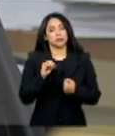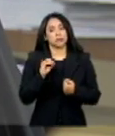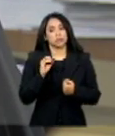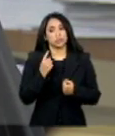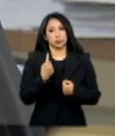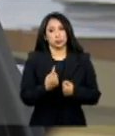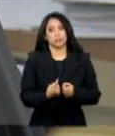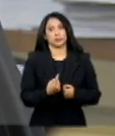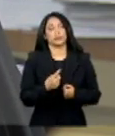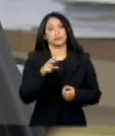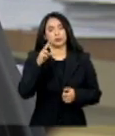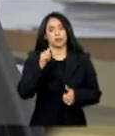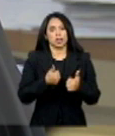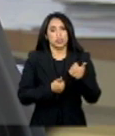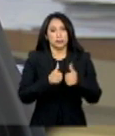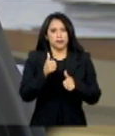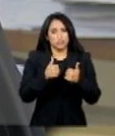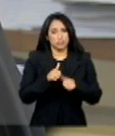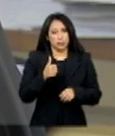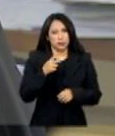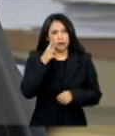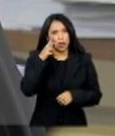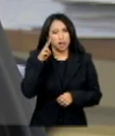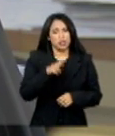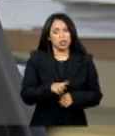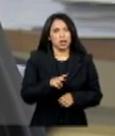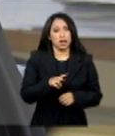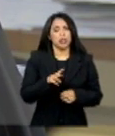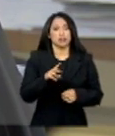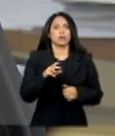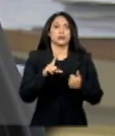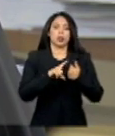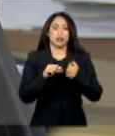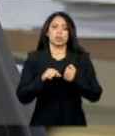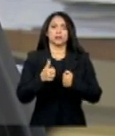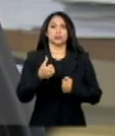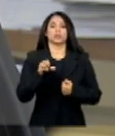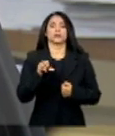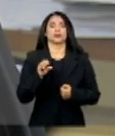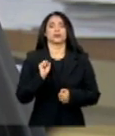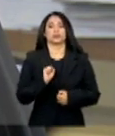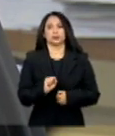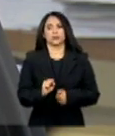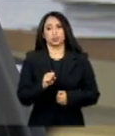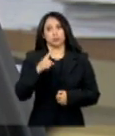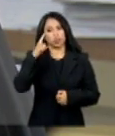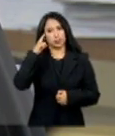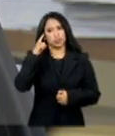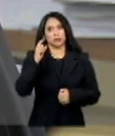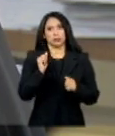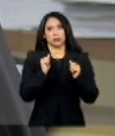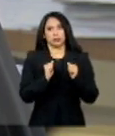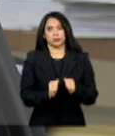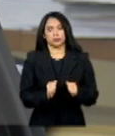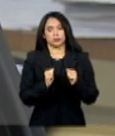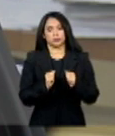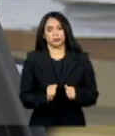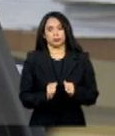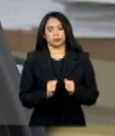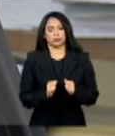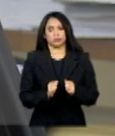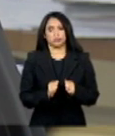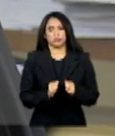verificada qualquer das hipóteses previstas nos 98 autoridade competente poderá determinar dentre outras as seguintes